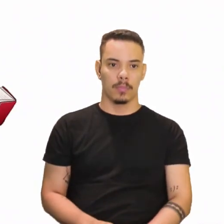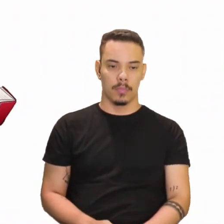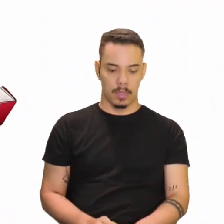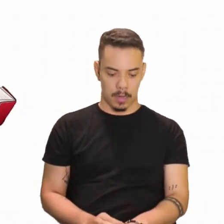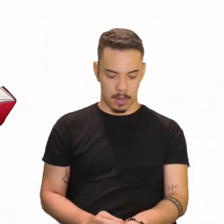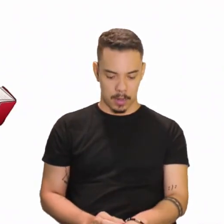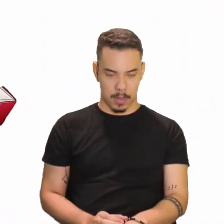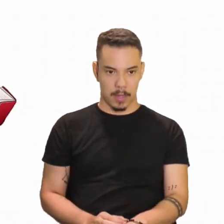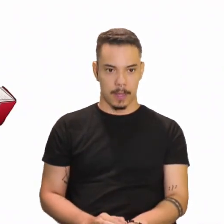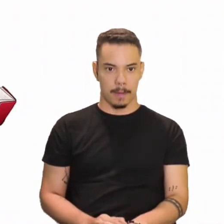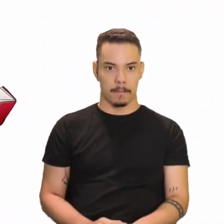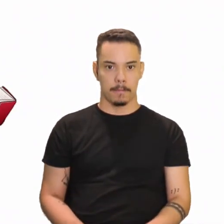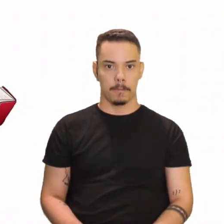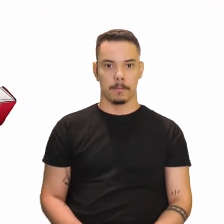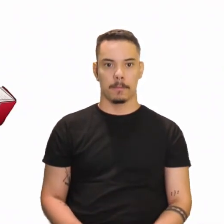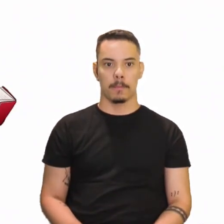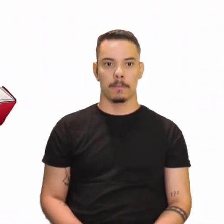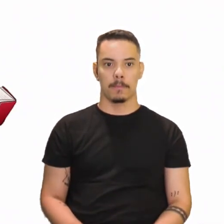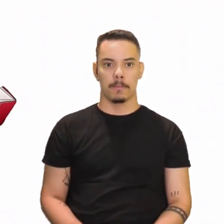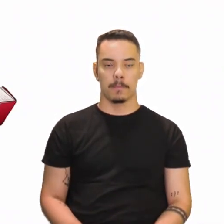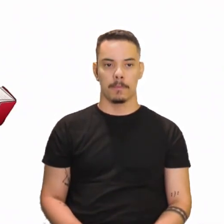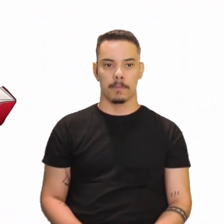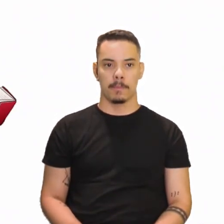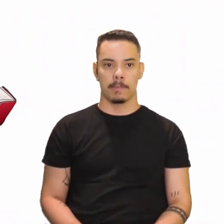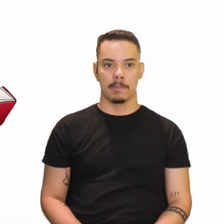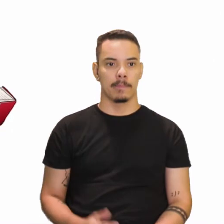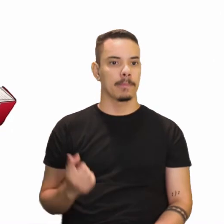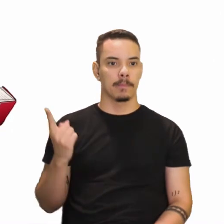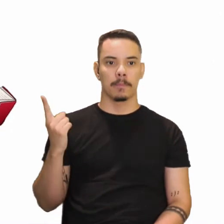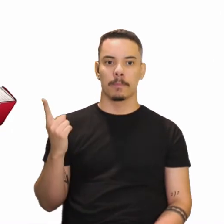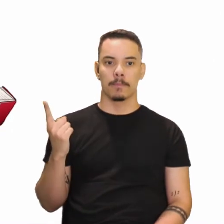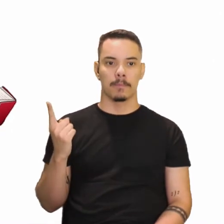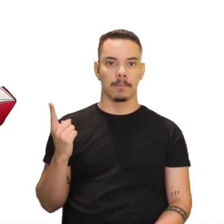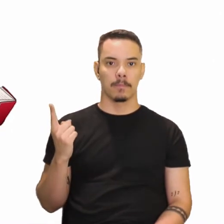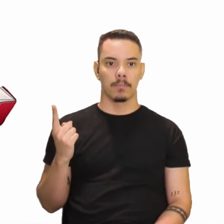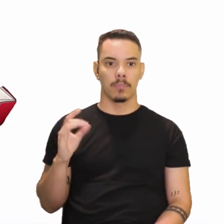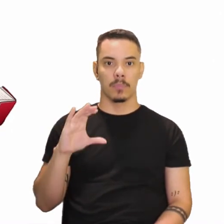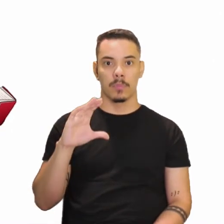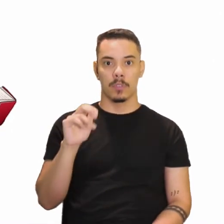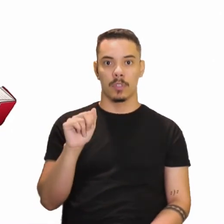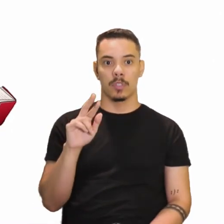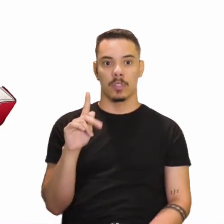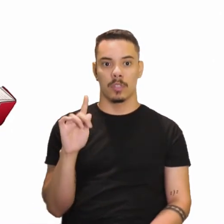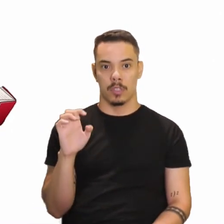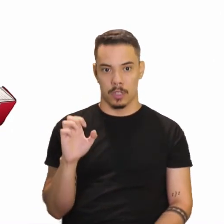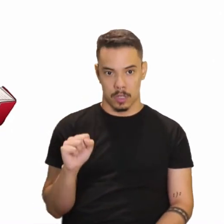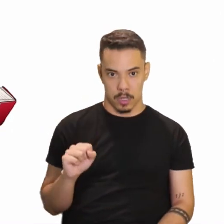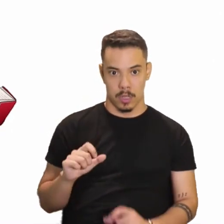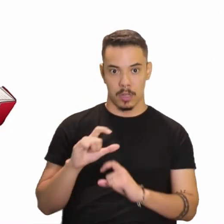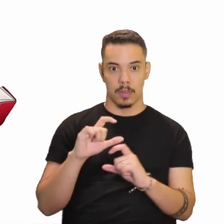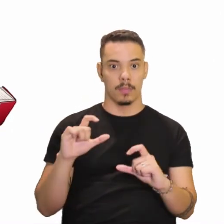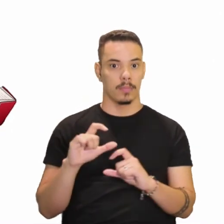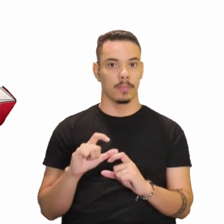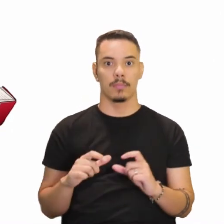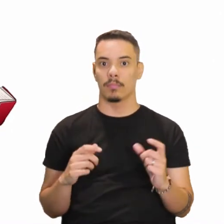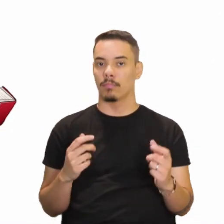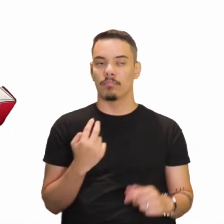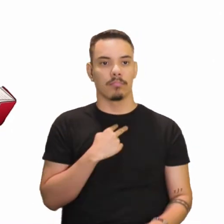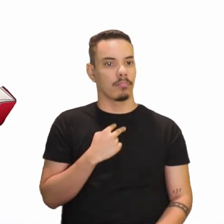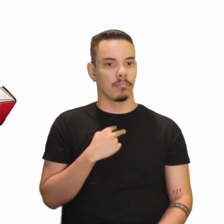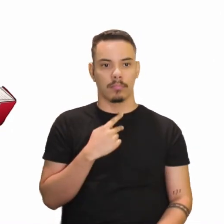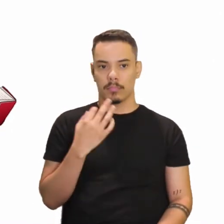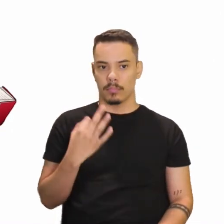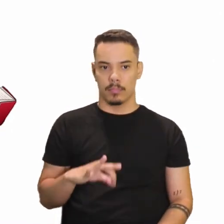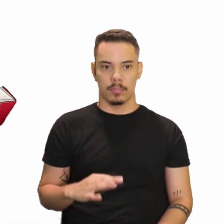nós temos aqui a primeira sobre a charge amadinhos e tirinhas é incorreto afirmar